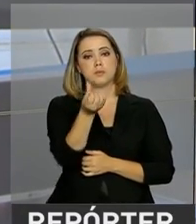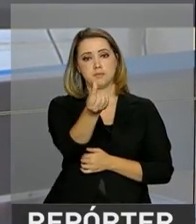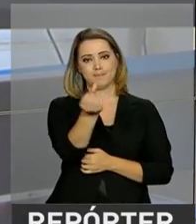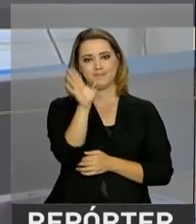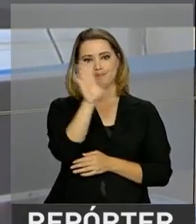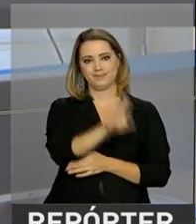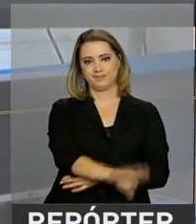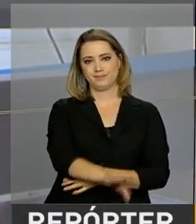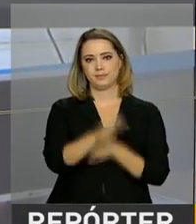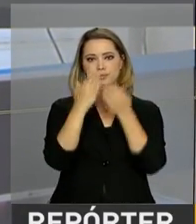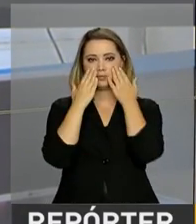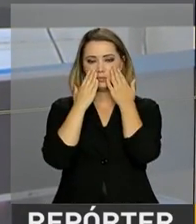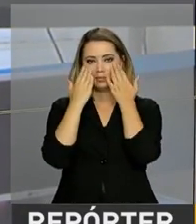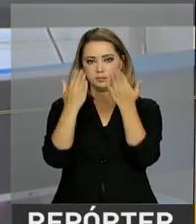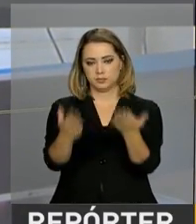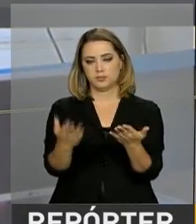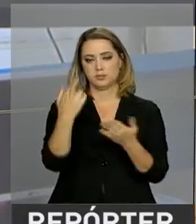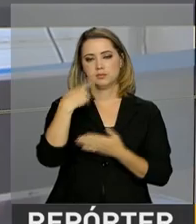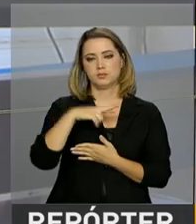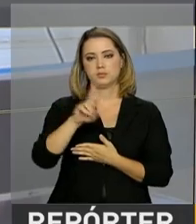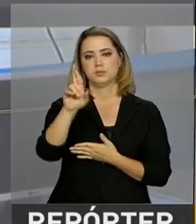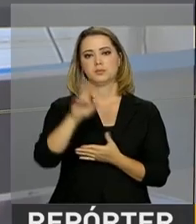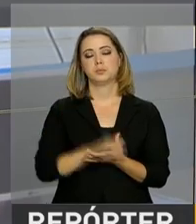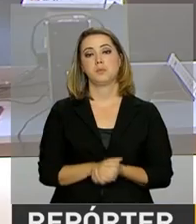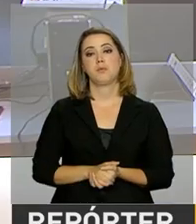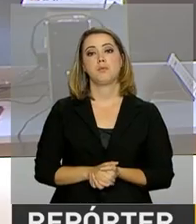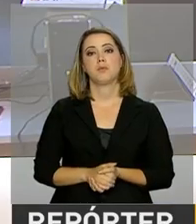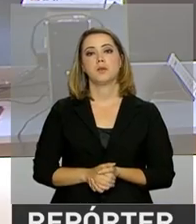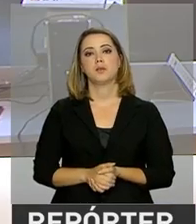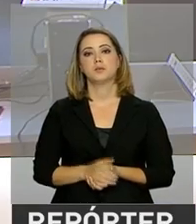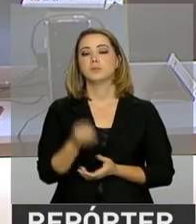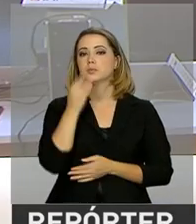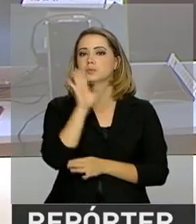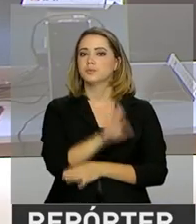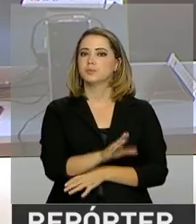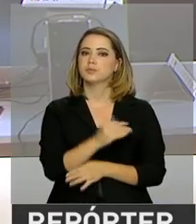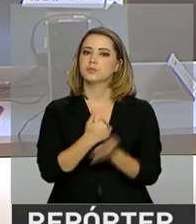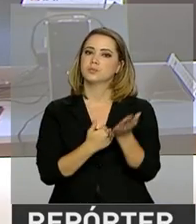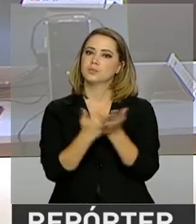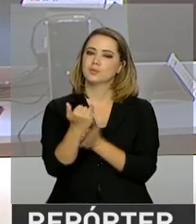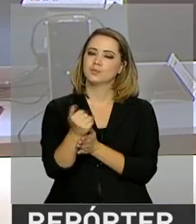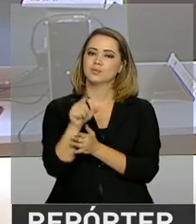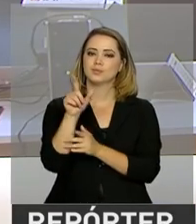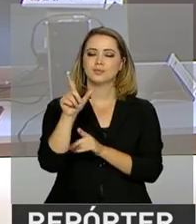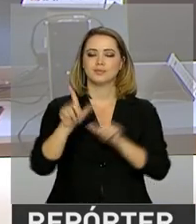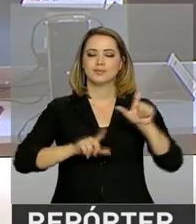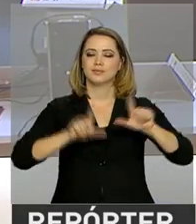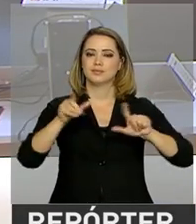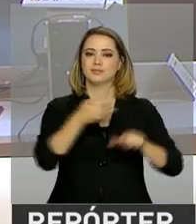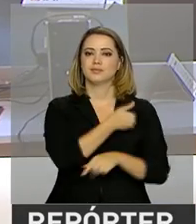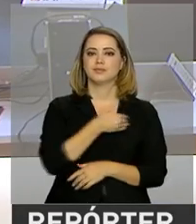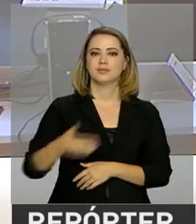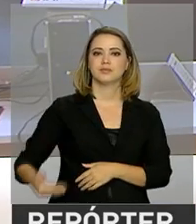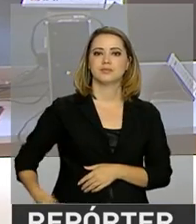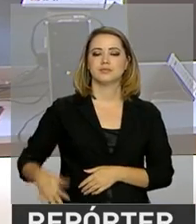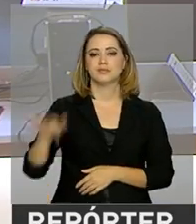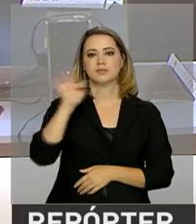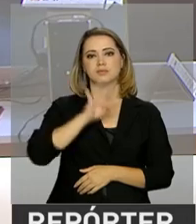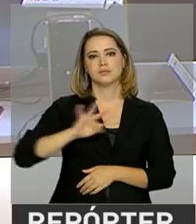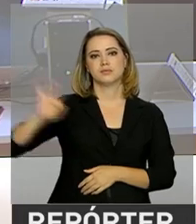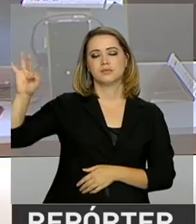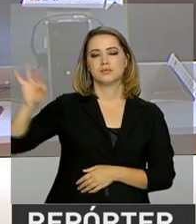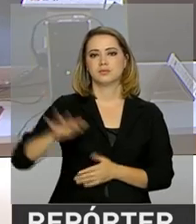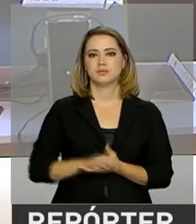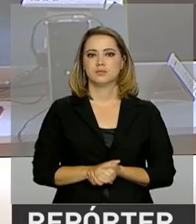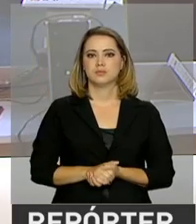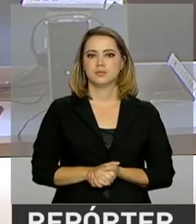às 6 da tarde na próxima edição do repórter NBR Uma boa tarde para você continue com a gente na NBR a TV